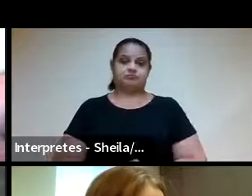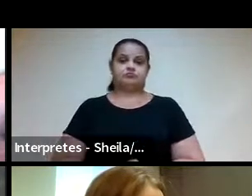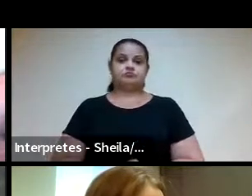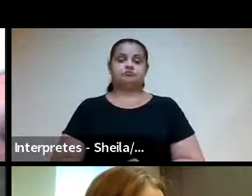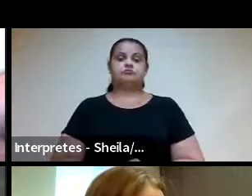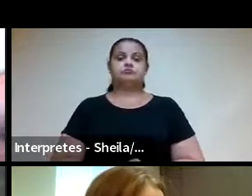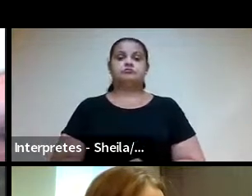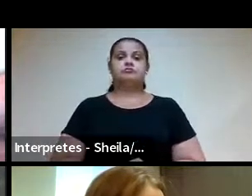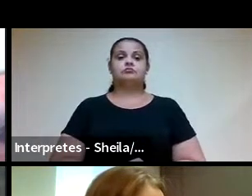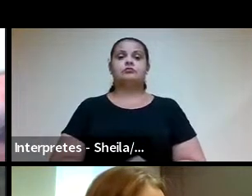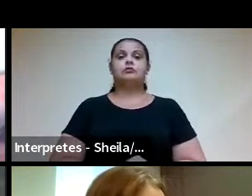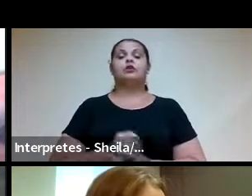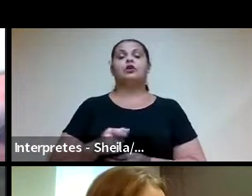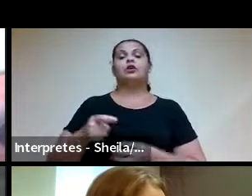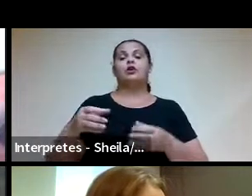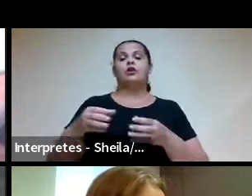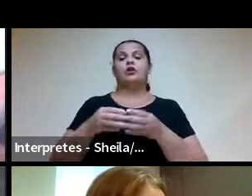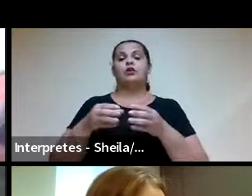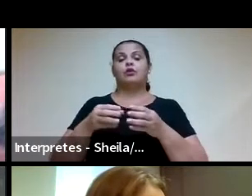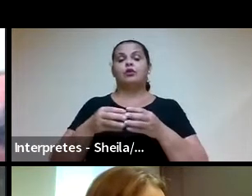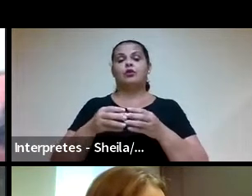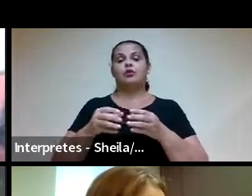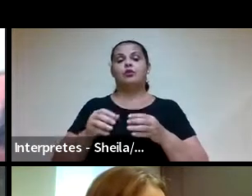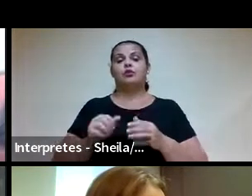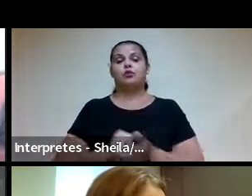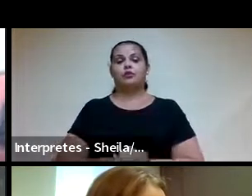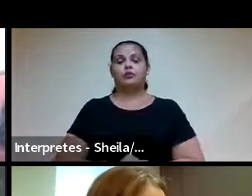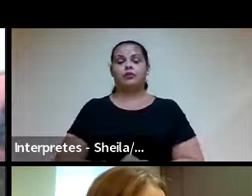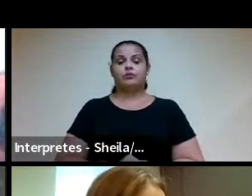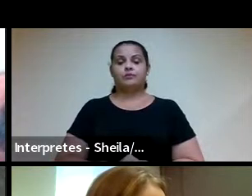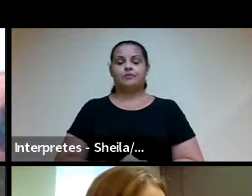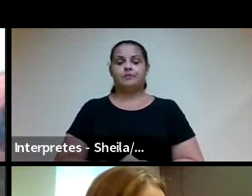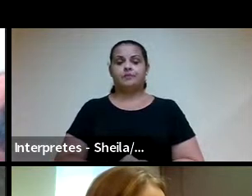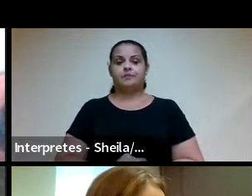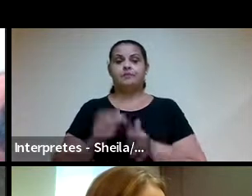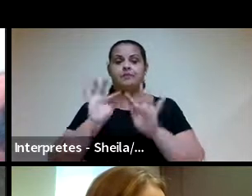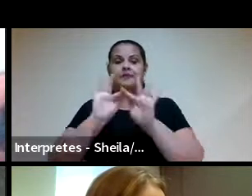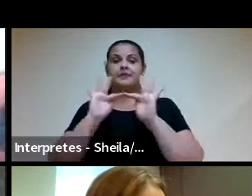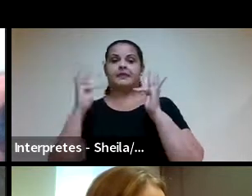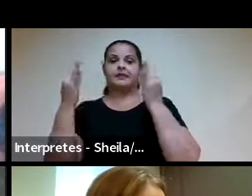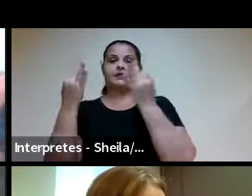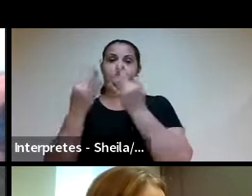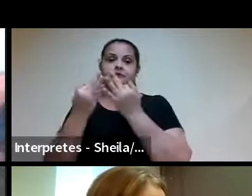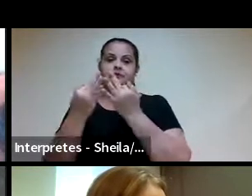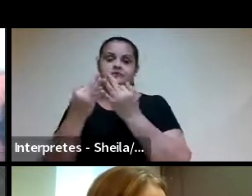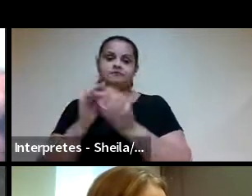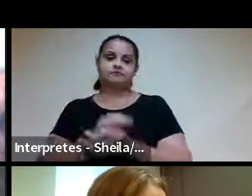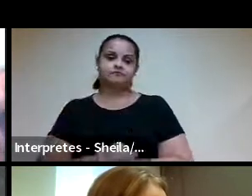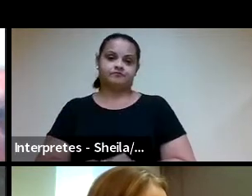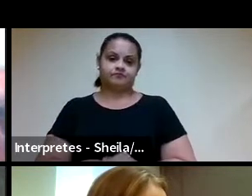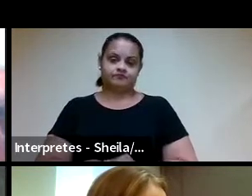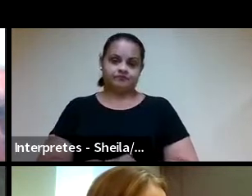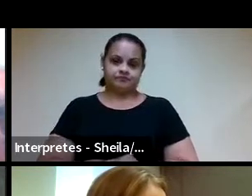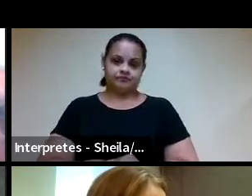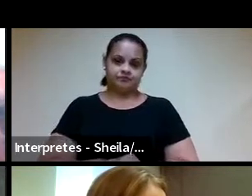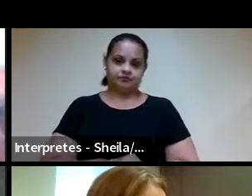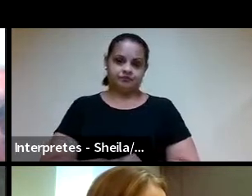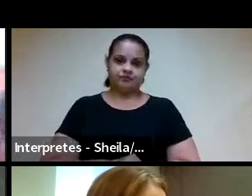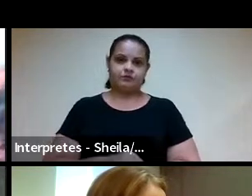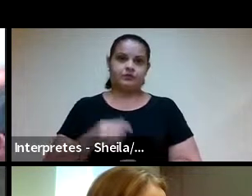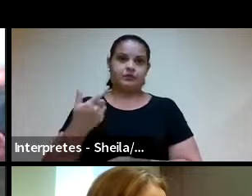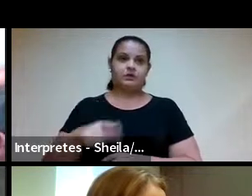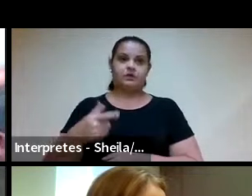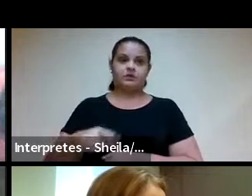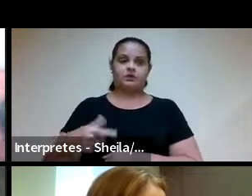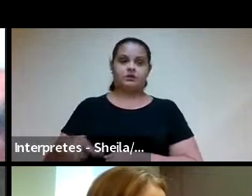do parente de segundo grau. O tio, ele é o sobrinho, ele é parente de terceiro grau. Então, portanto,